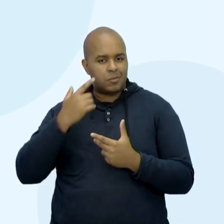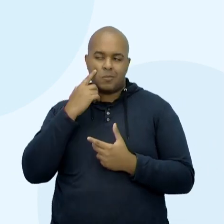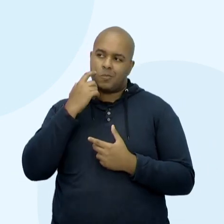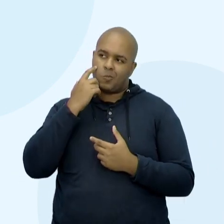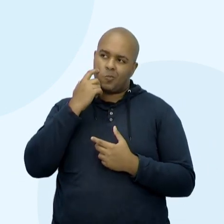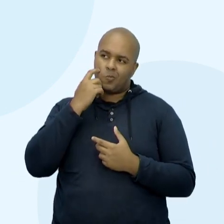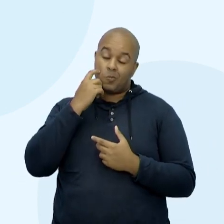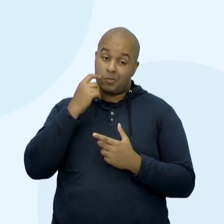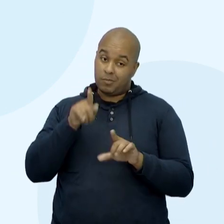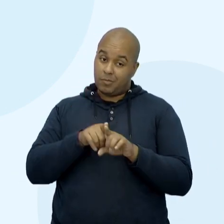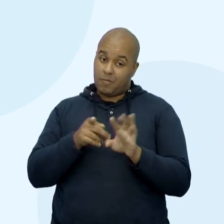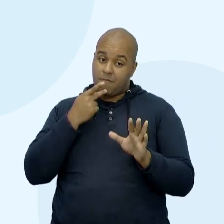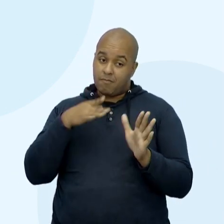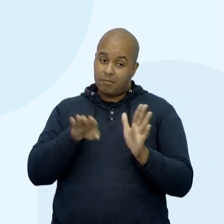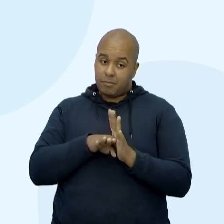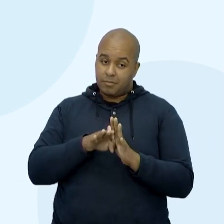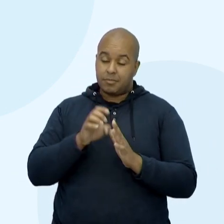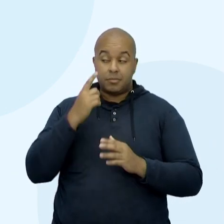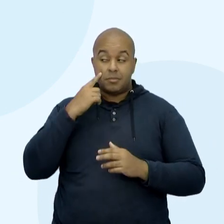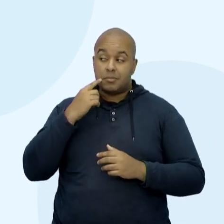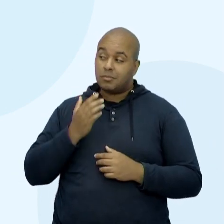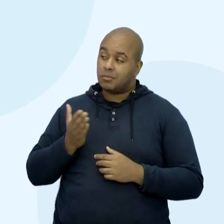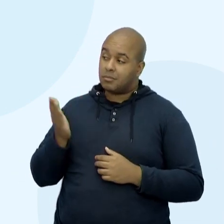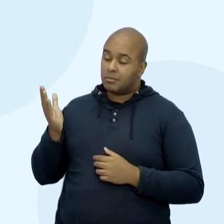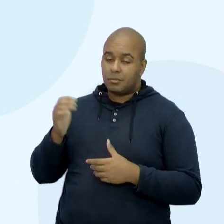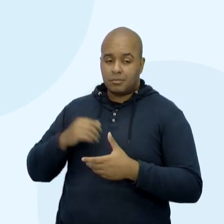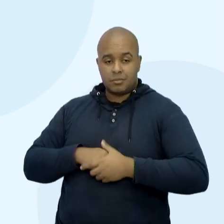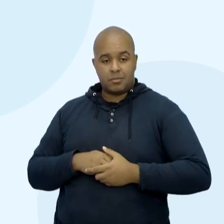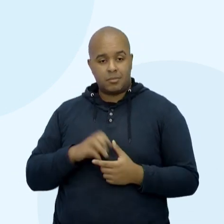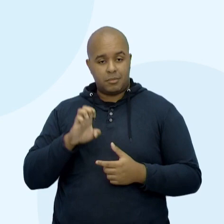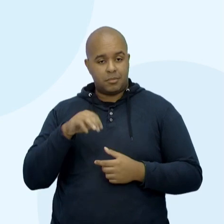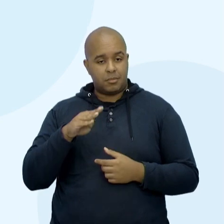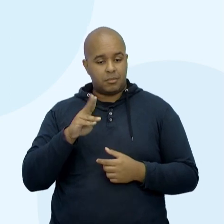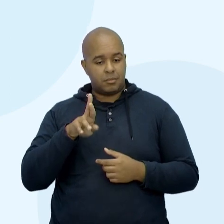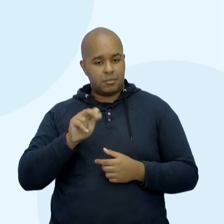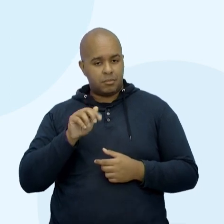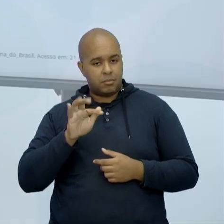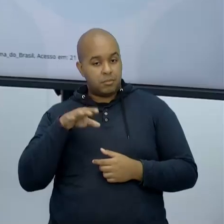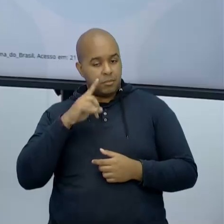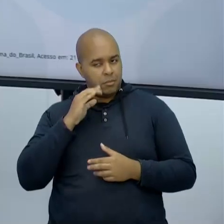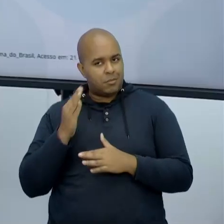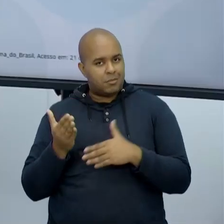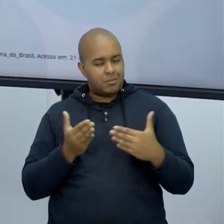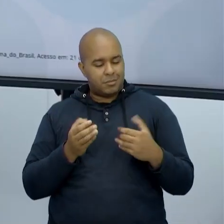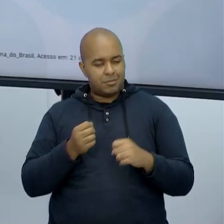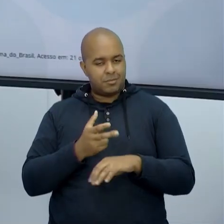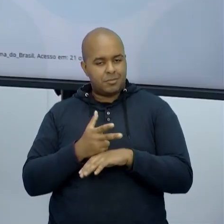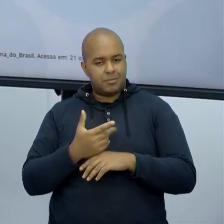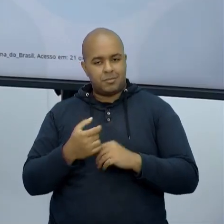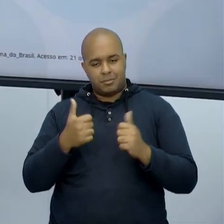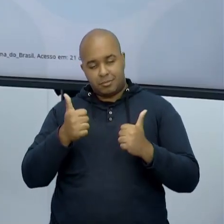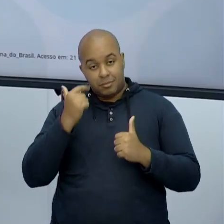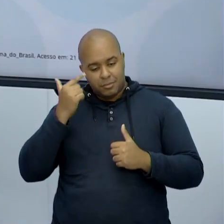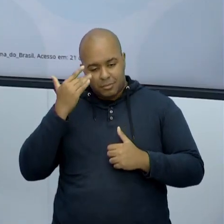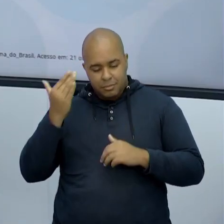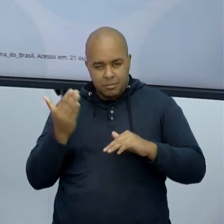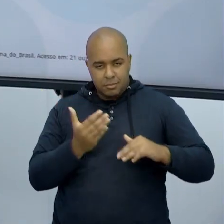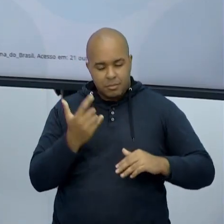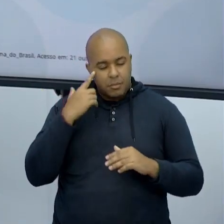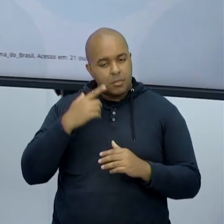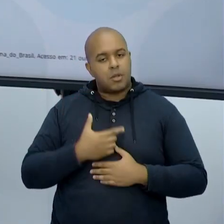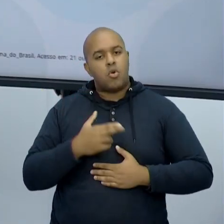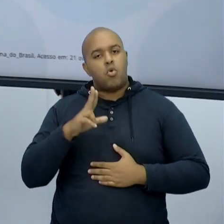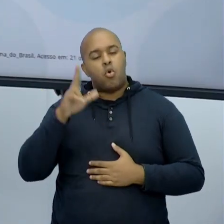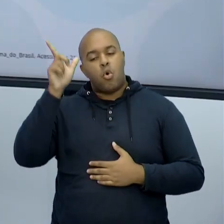aí, chegamos aqui onde paramos, na Embrafilme. Agora pode vir para cá. Valeu.